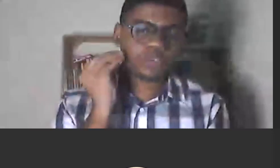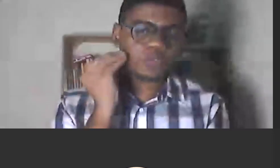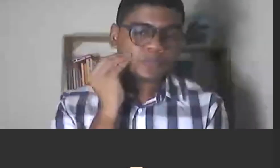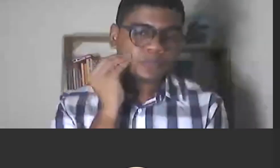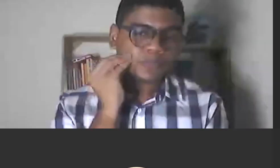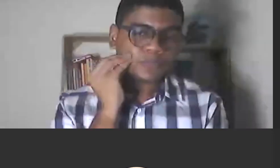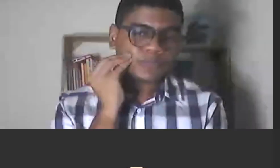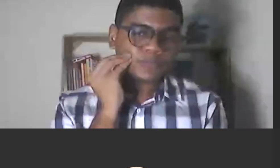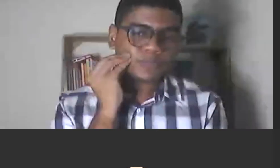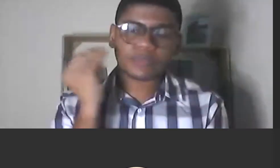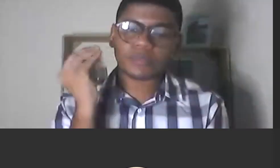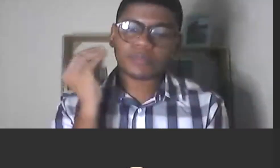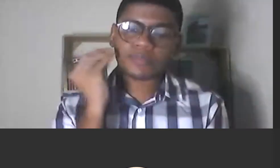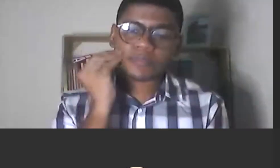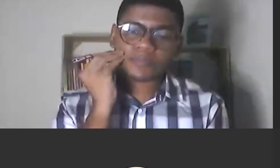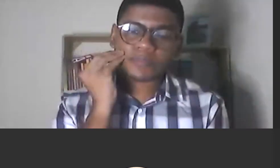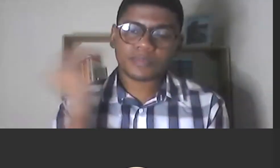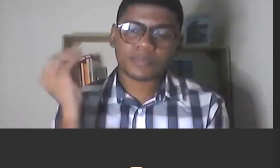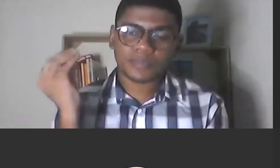No rosto.